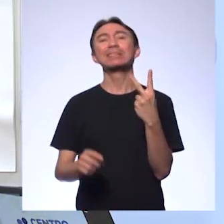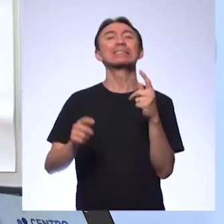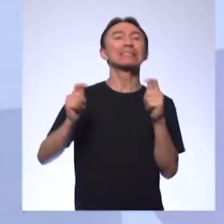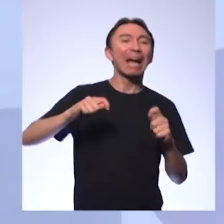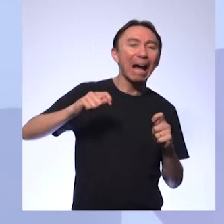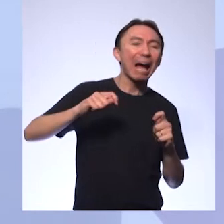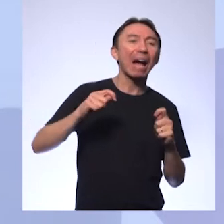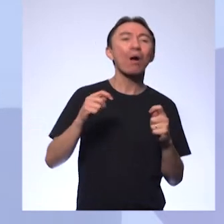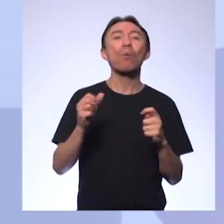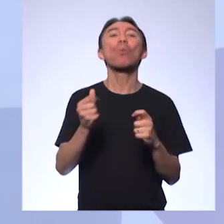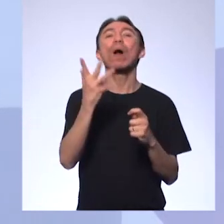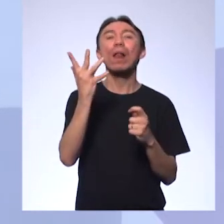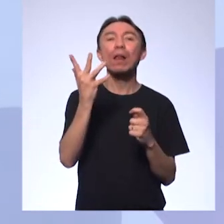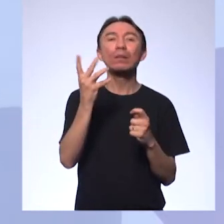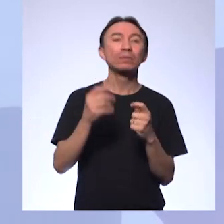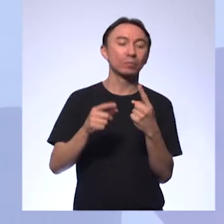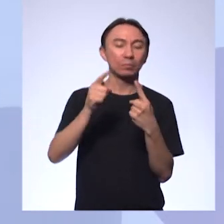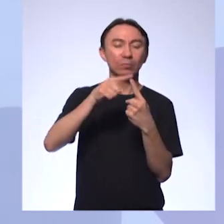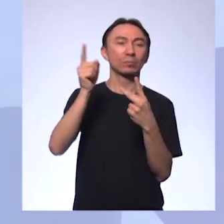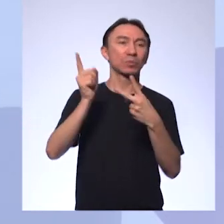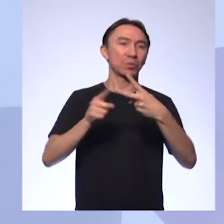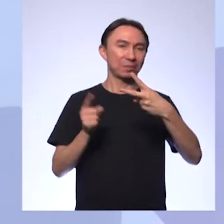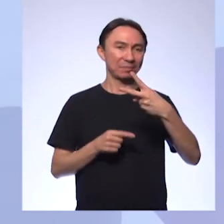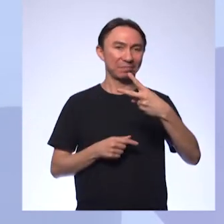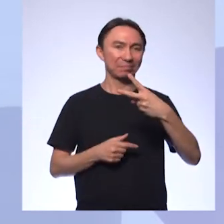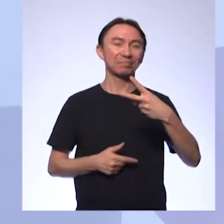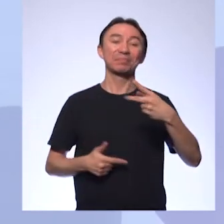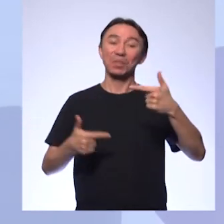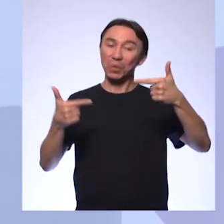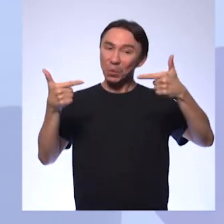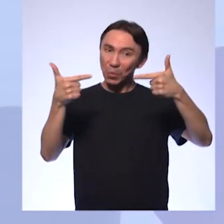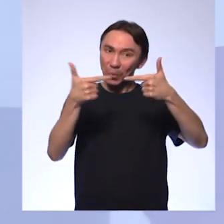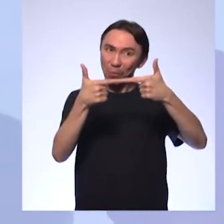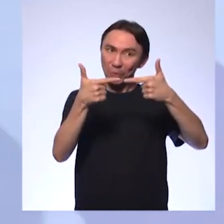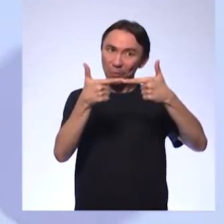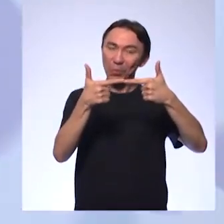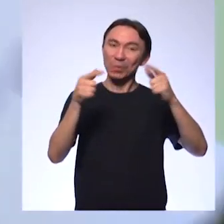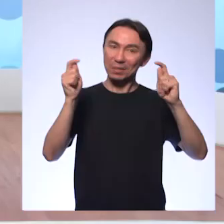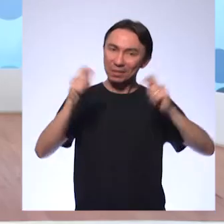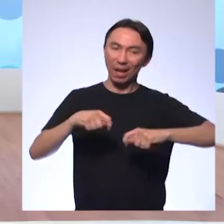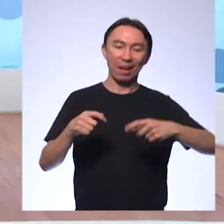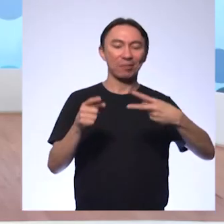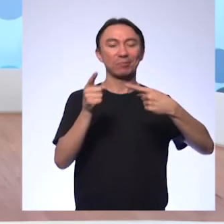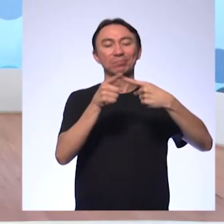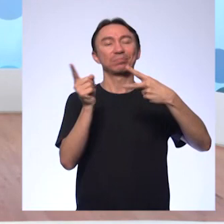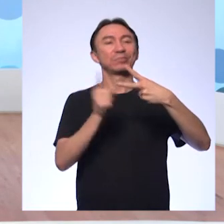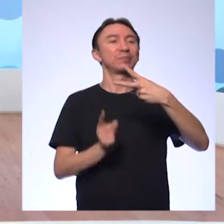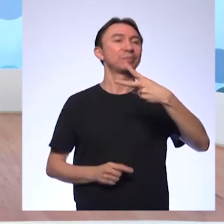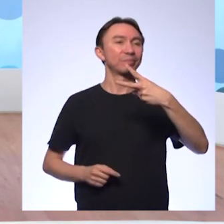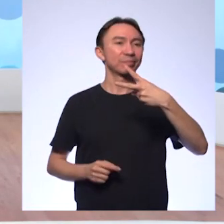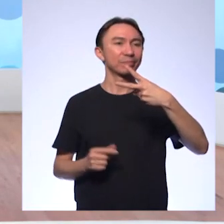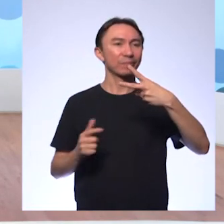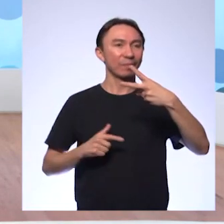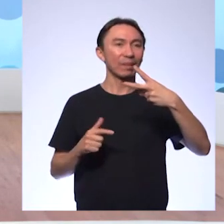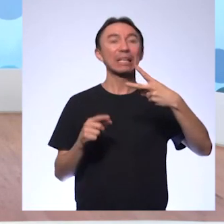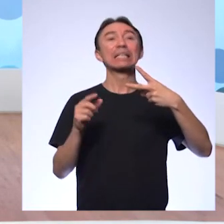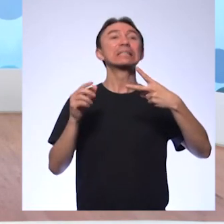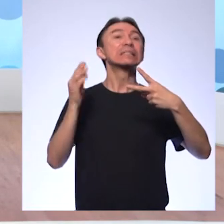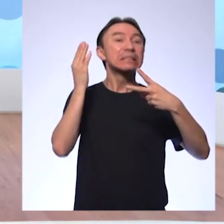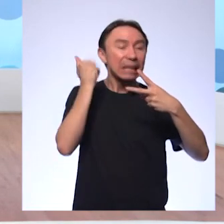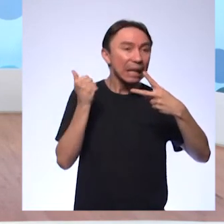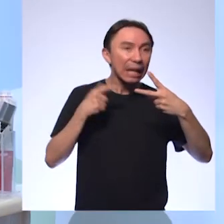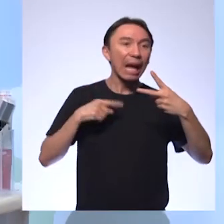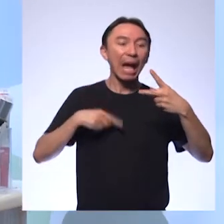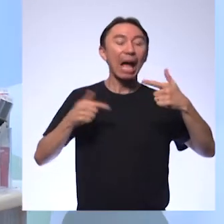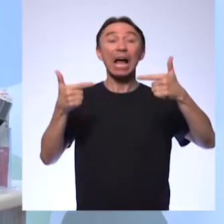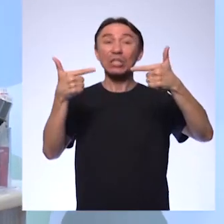tenho? 2 isômeros possíveis. Como eu sei que é os isômeros, lembra? Tem a mesma forma molecular, porém